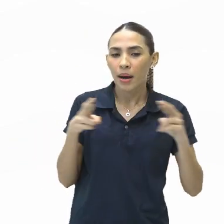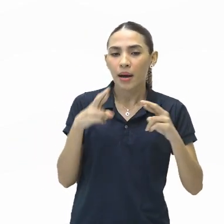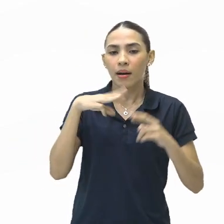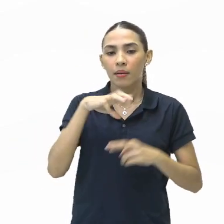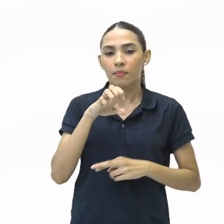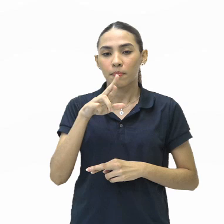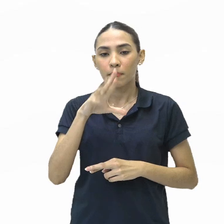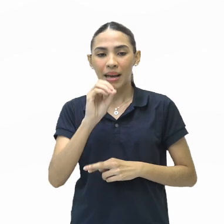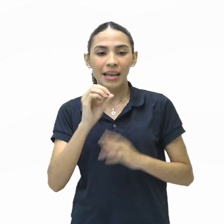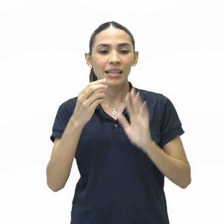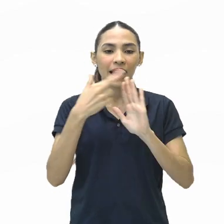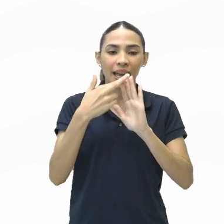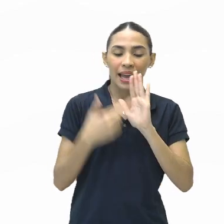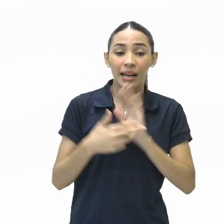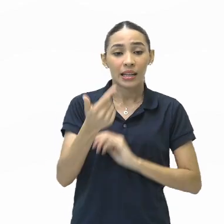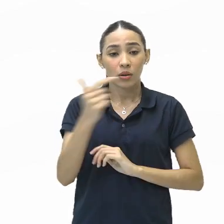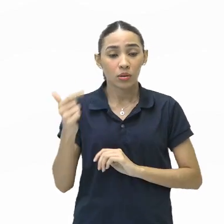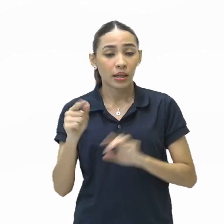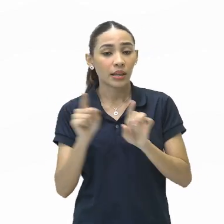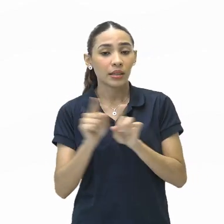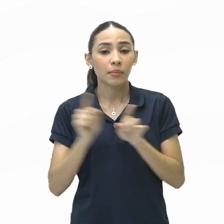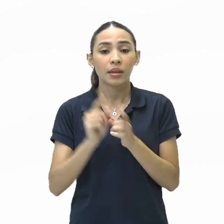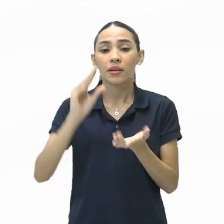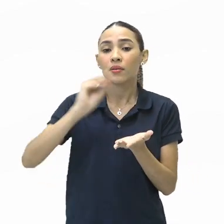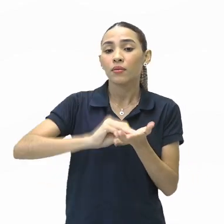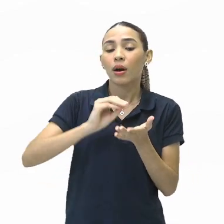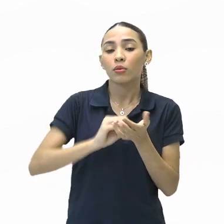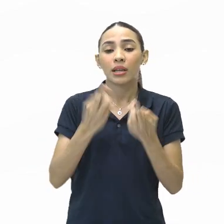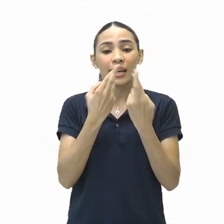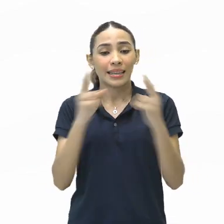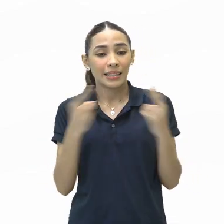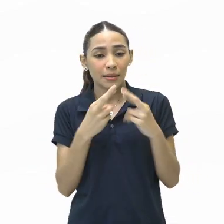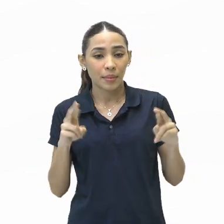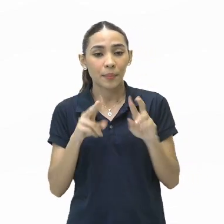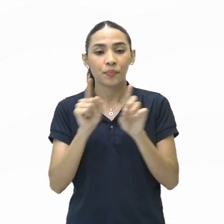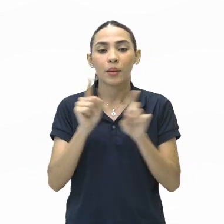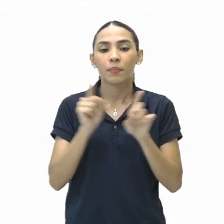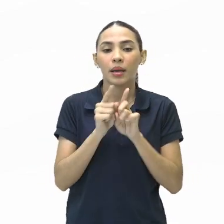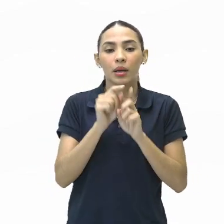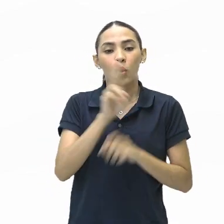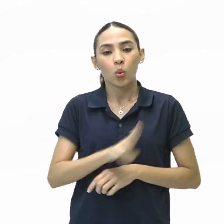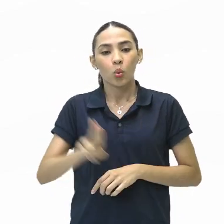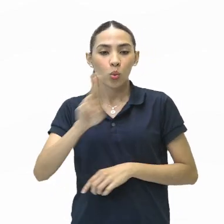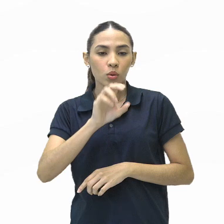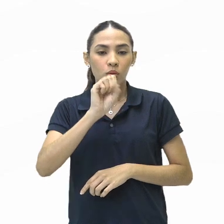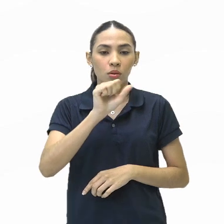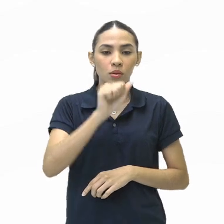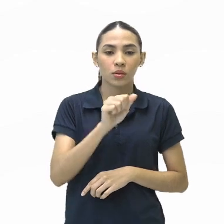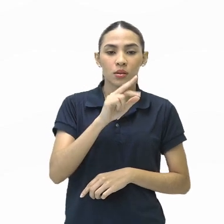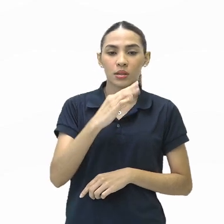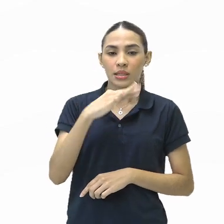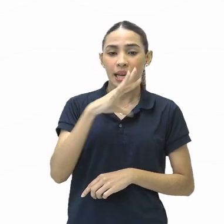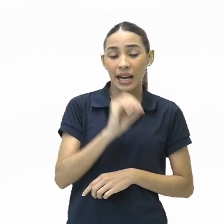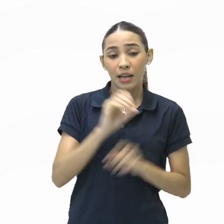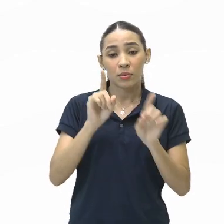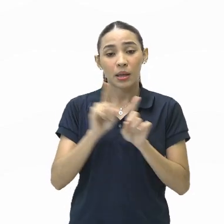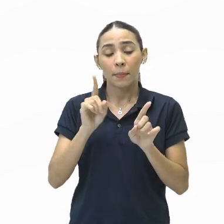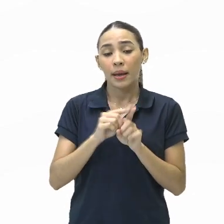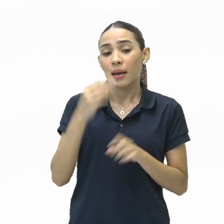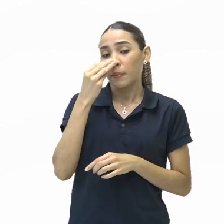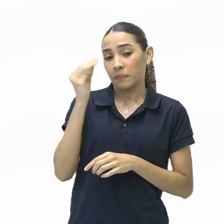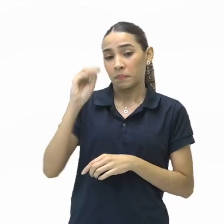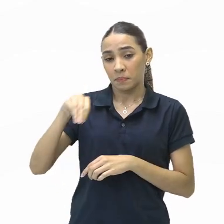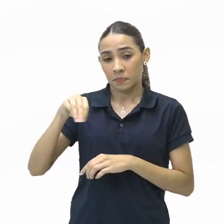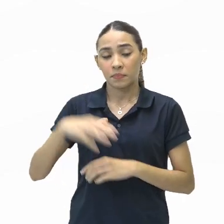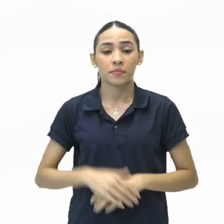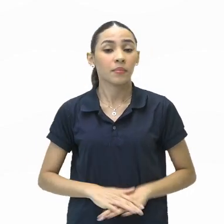medida. Uso de versos brancos com ausência de rimas e utilização do sarcasmo e da ironia, certo?